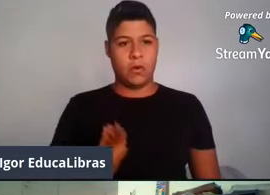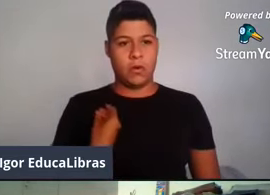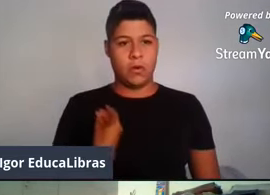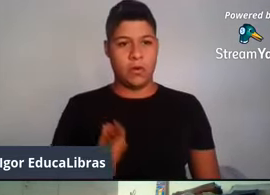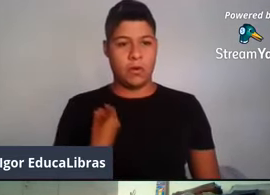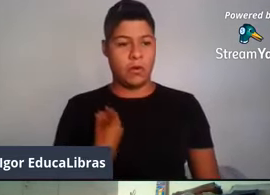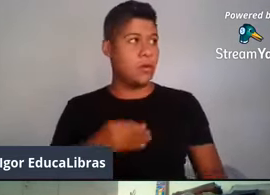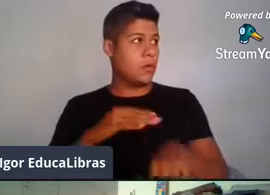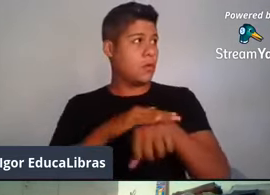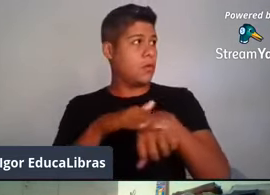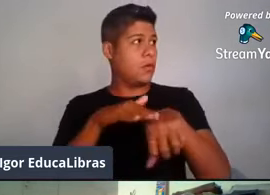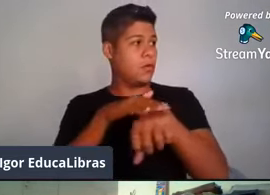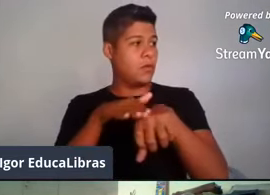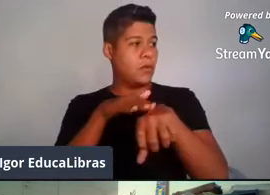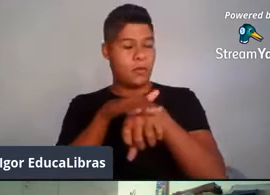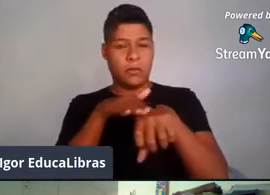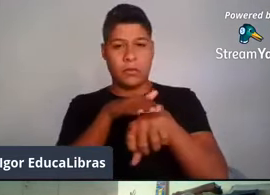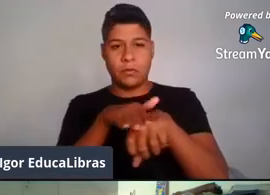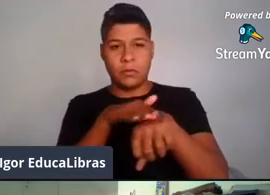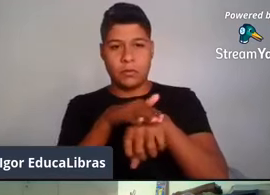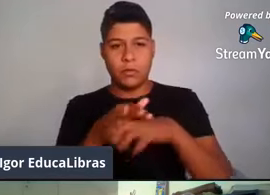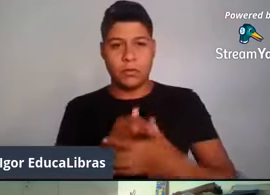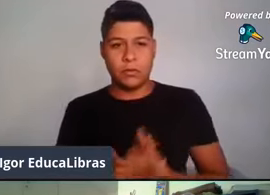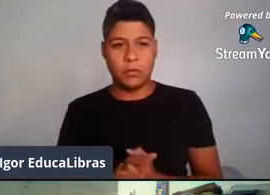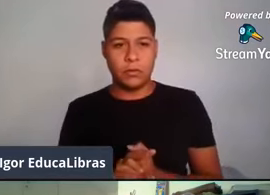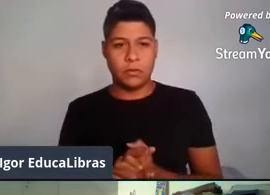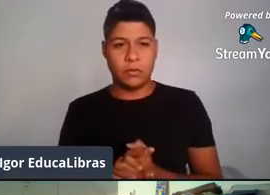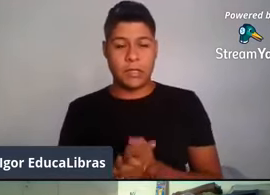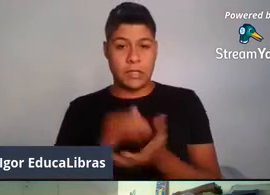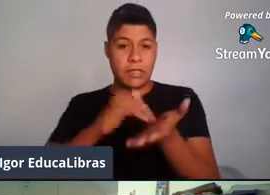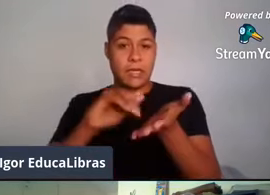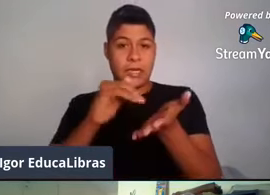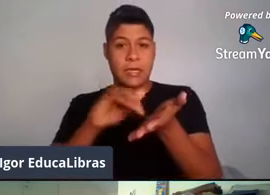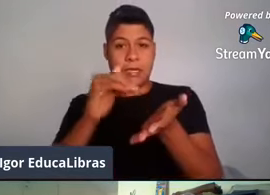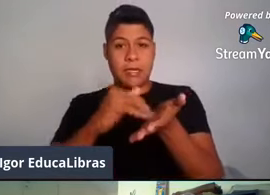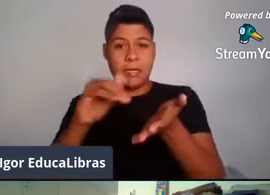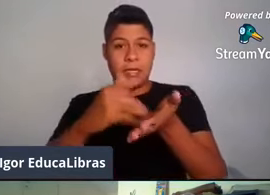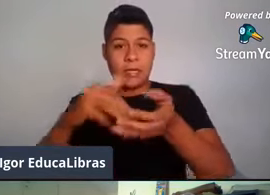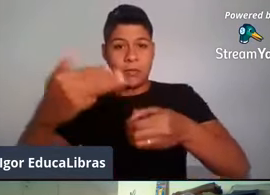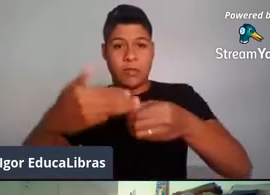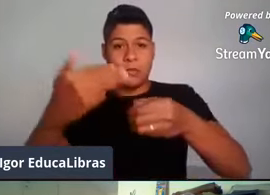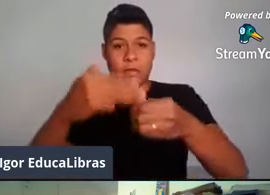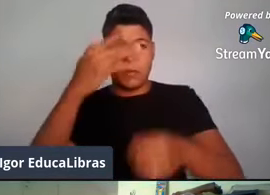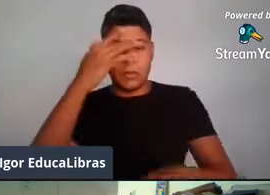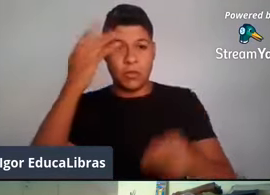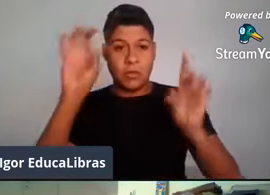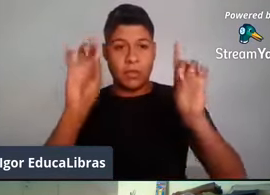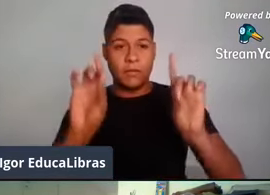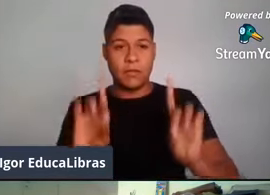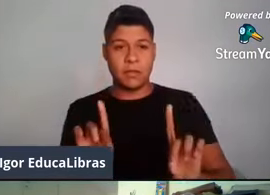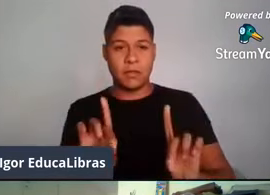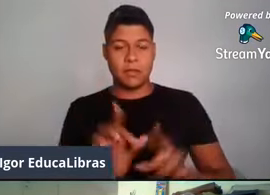conversa. A Secretaria Municipal da Pessoa com Deficiência, acelerou?